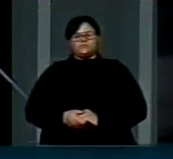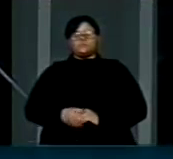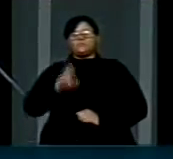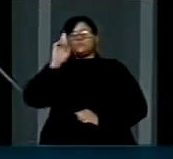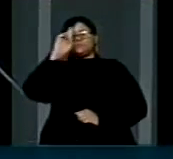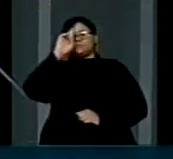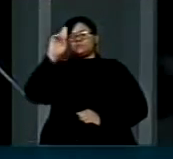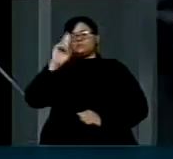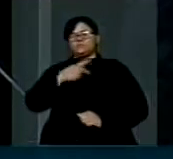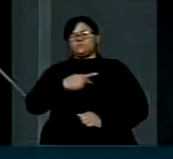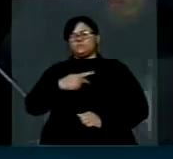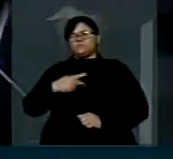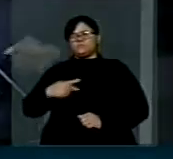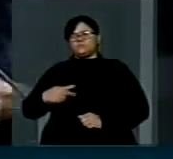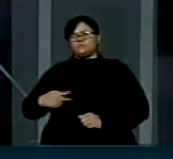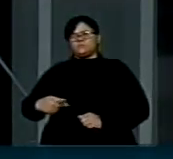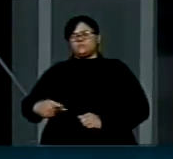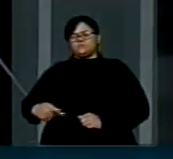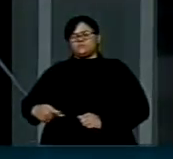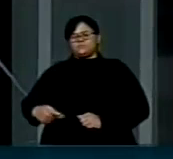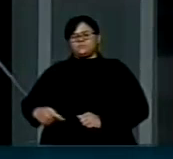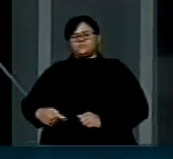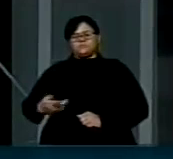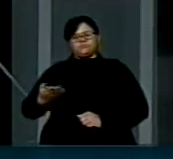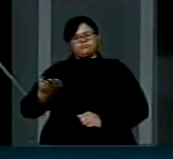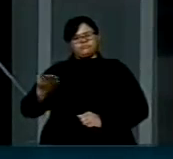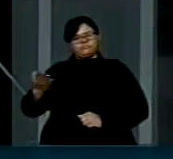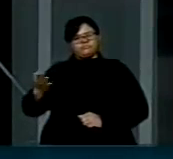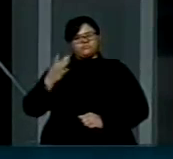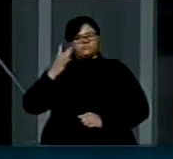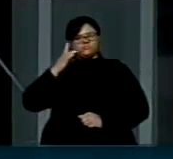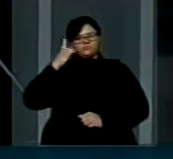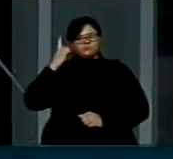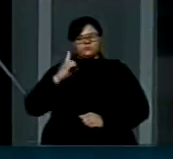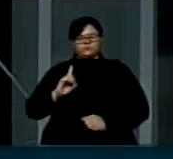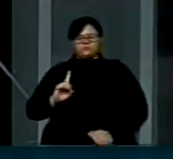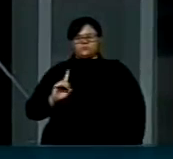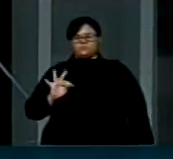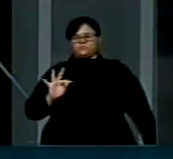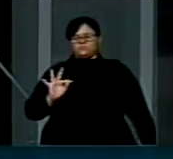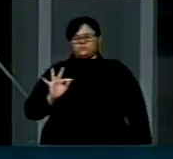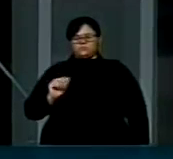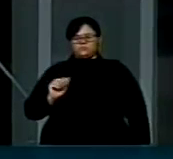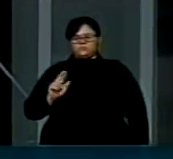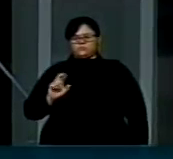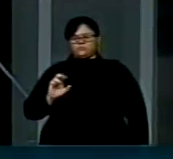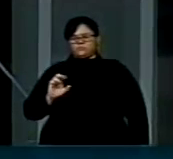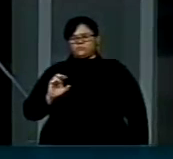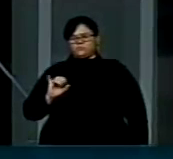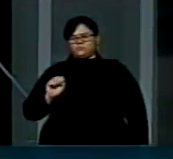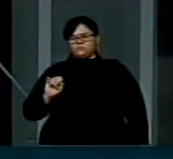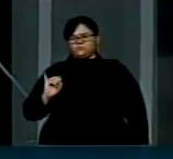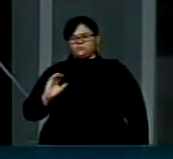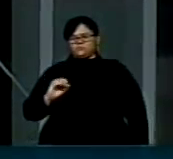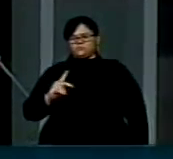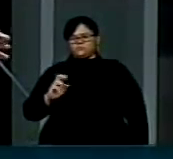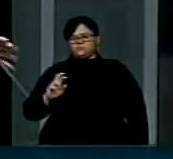Senhor presidente, ilustre deputado Darcísio Peronte,